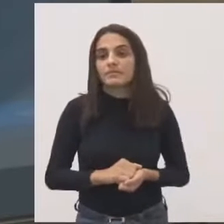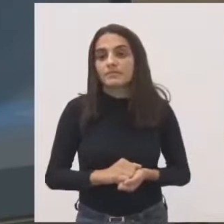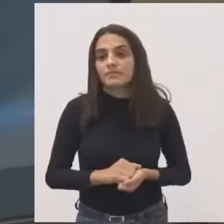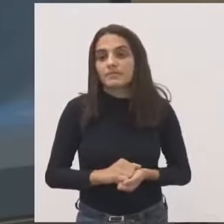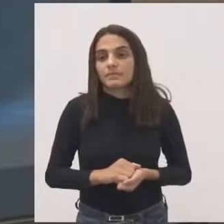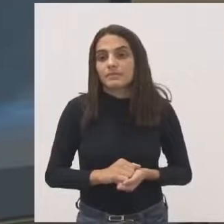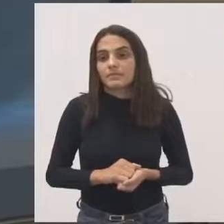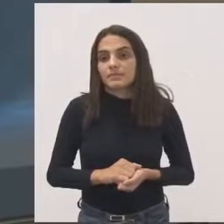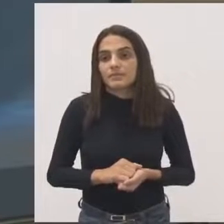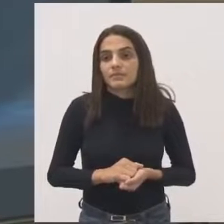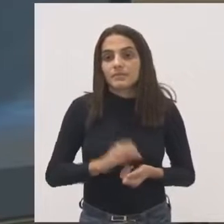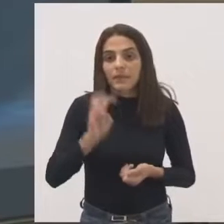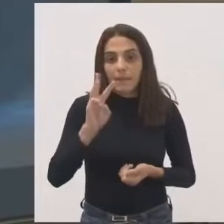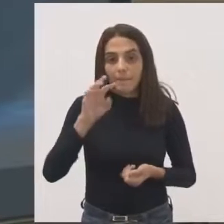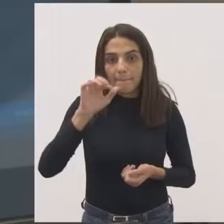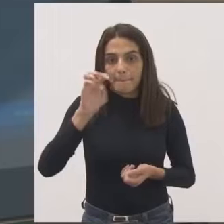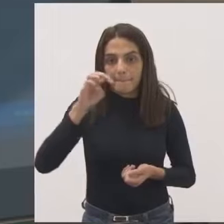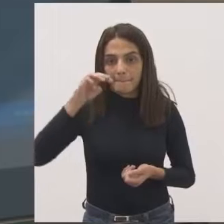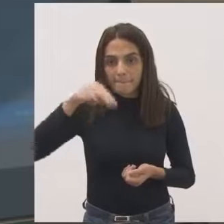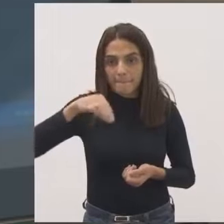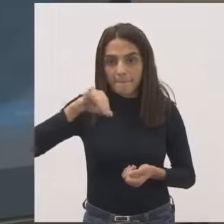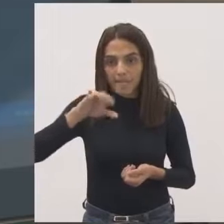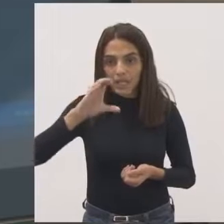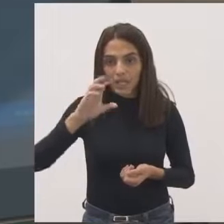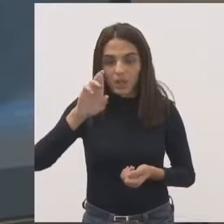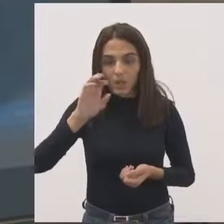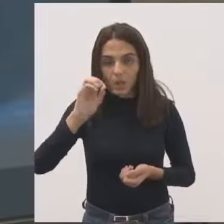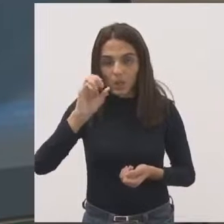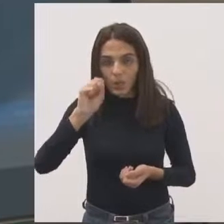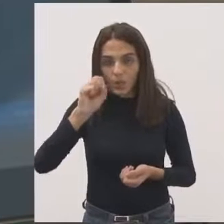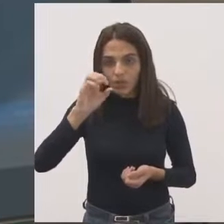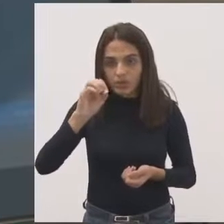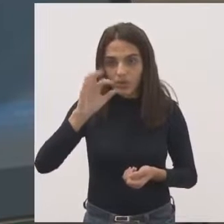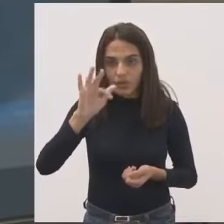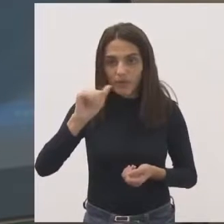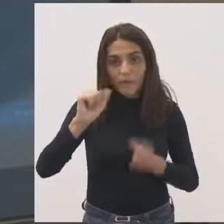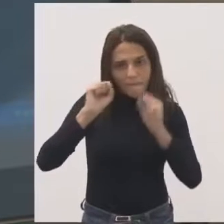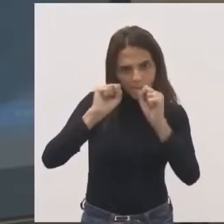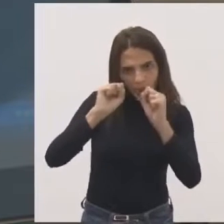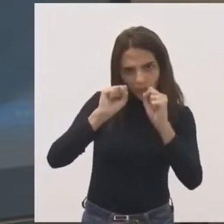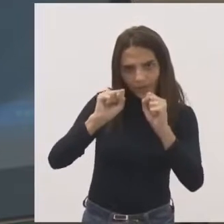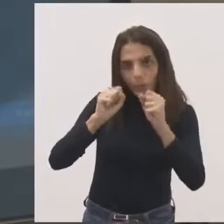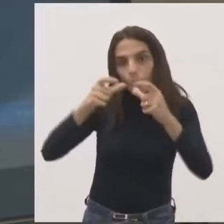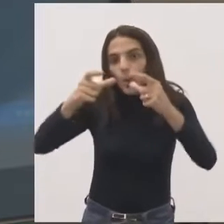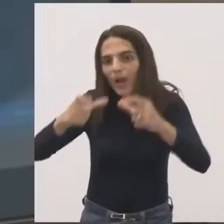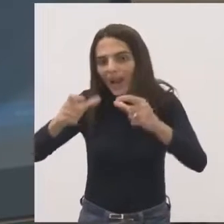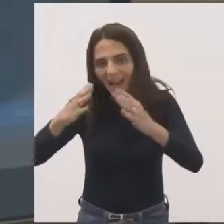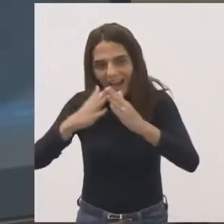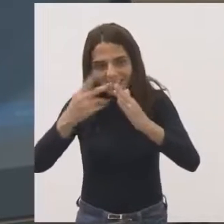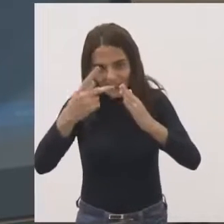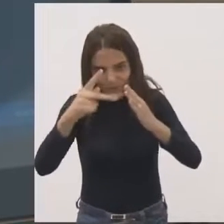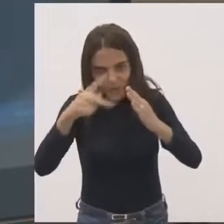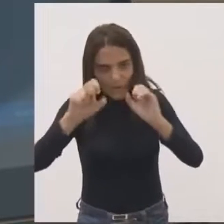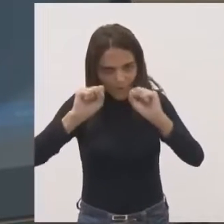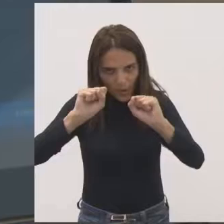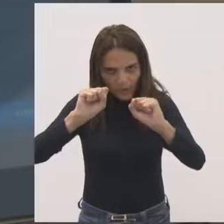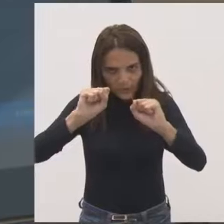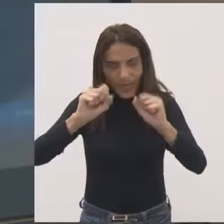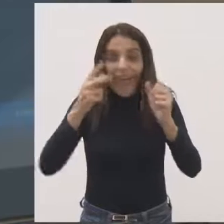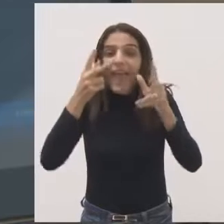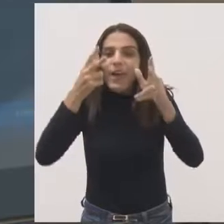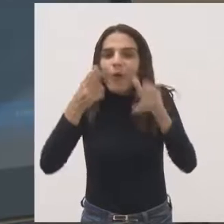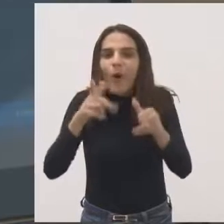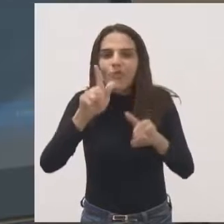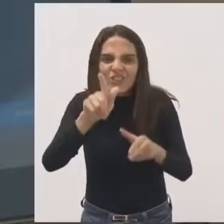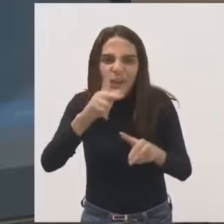a Microsoft ele fala para você assim, a gente pode ter a sua localização? Como assim, Felipe? É como se fosse um GPS,